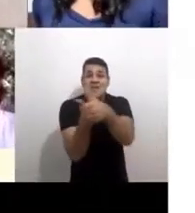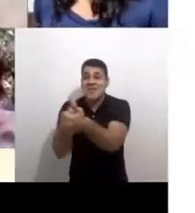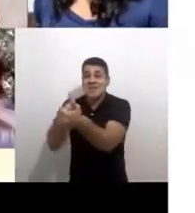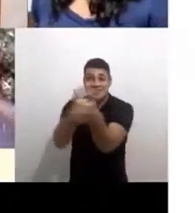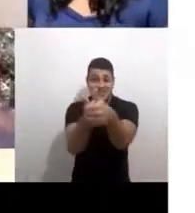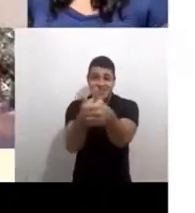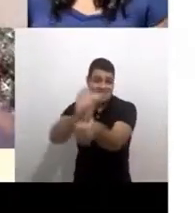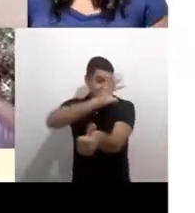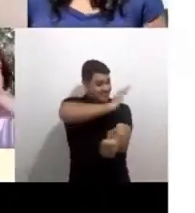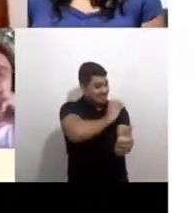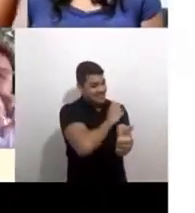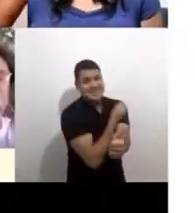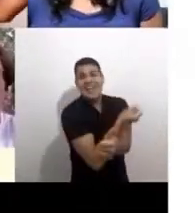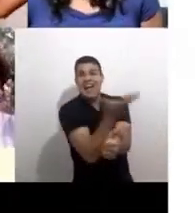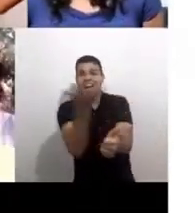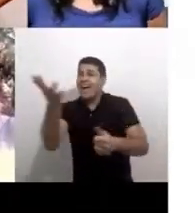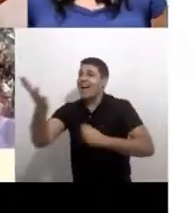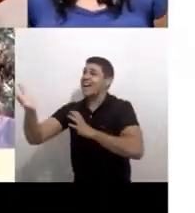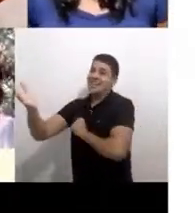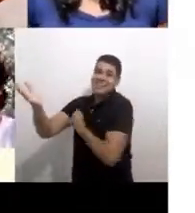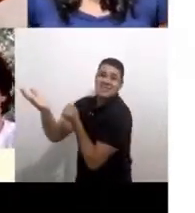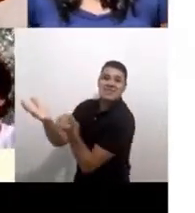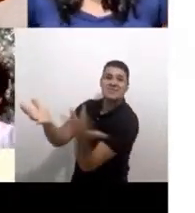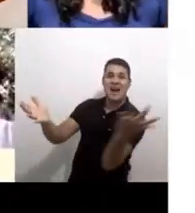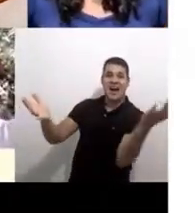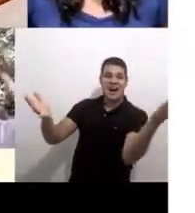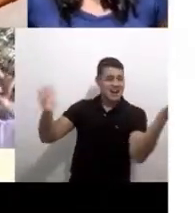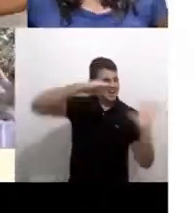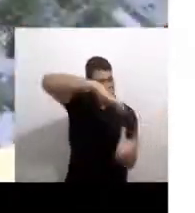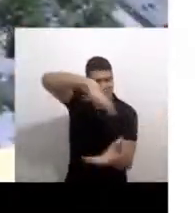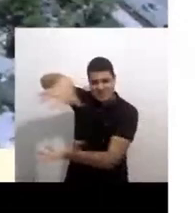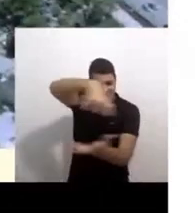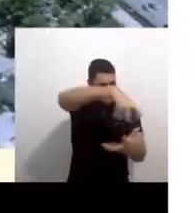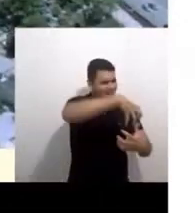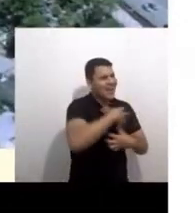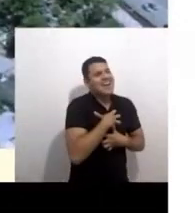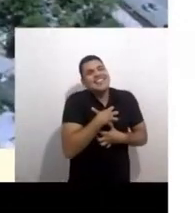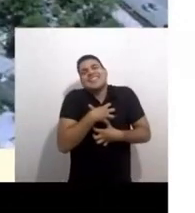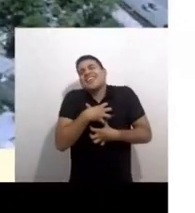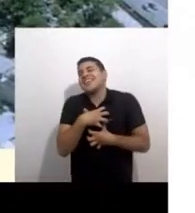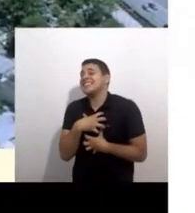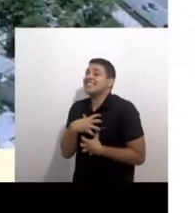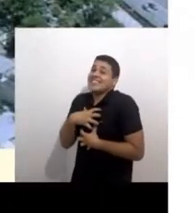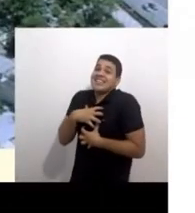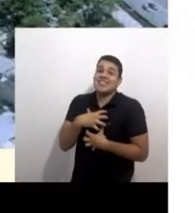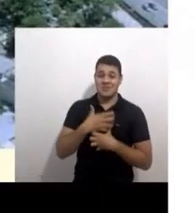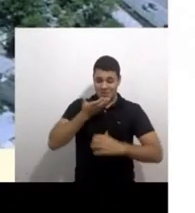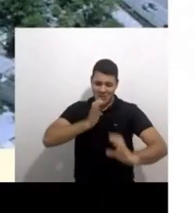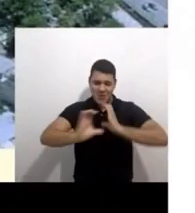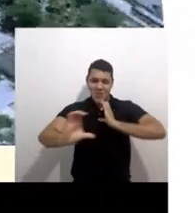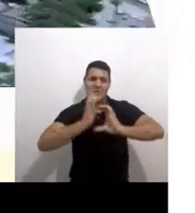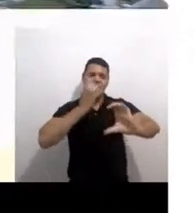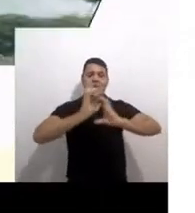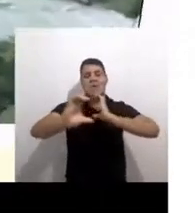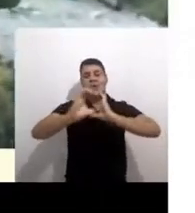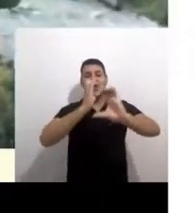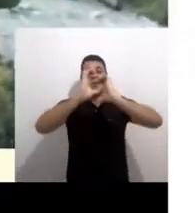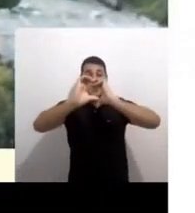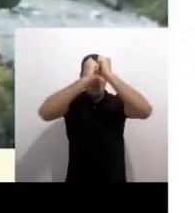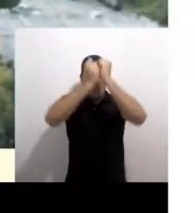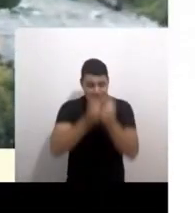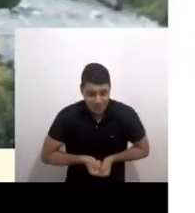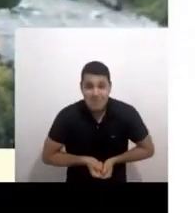espalhando amor pela cidade dinheiro deixe que esse canto